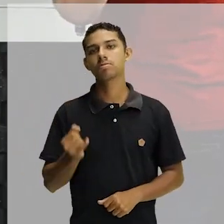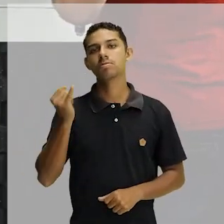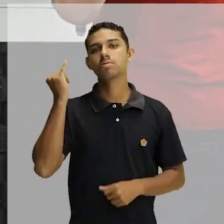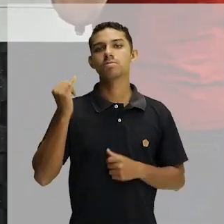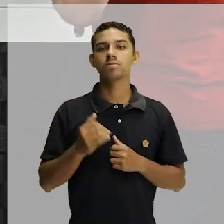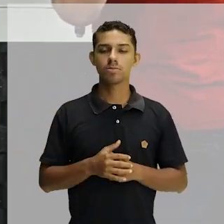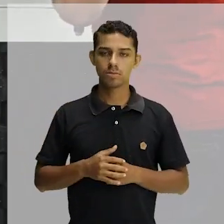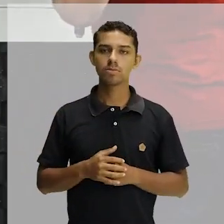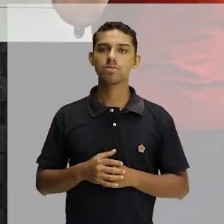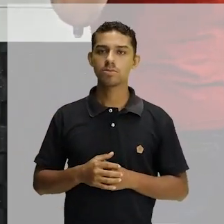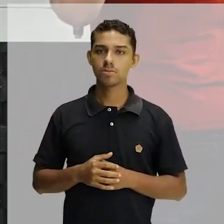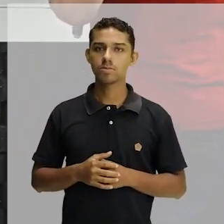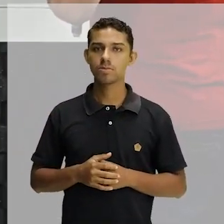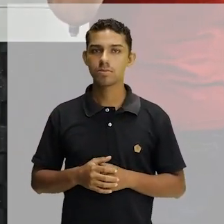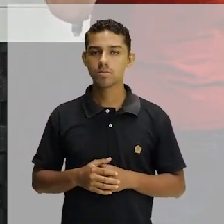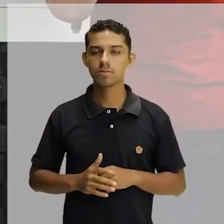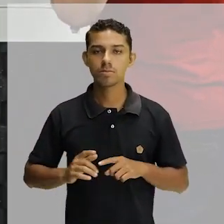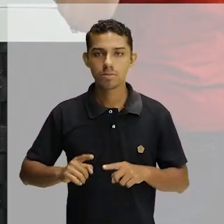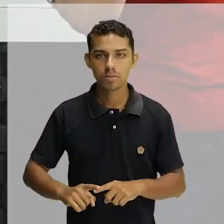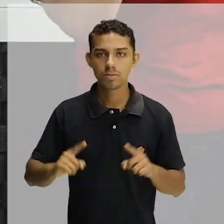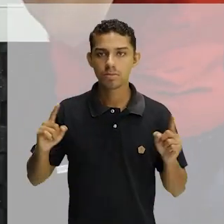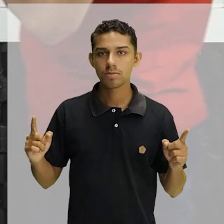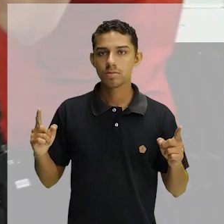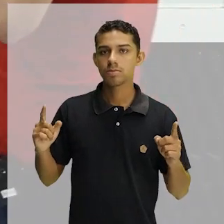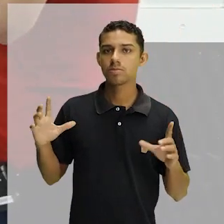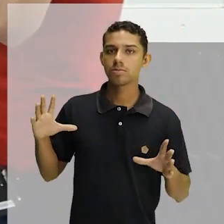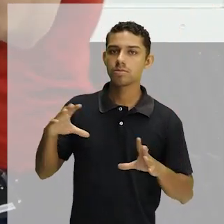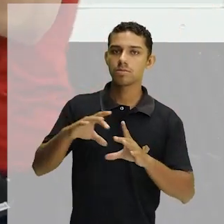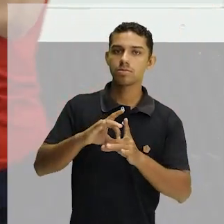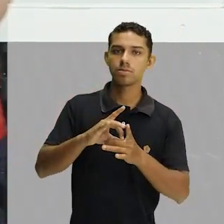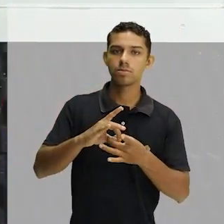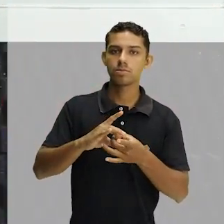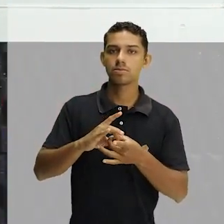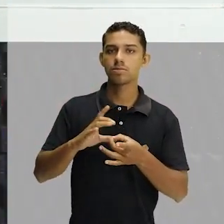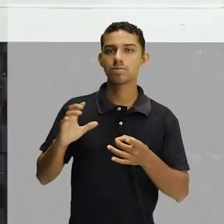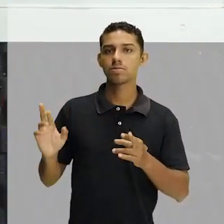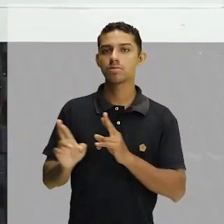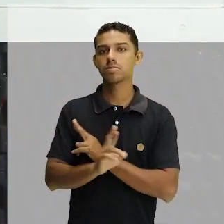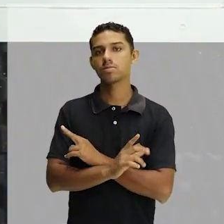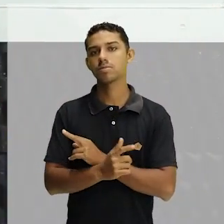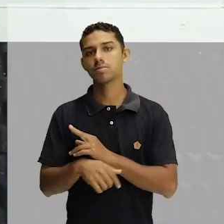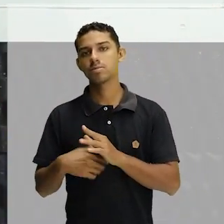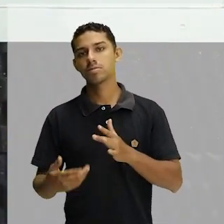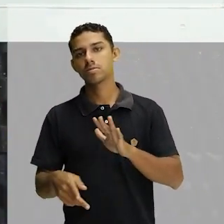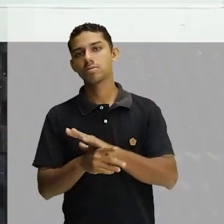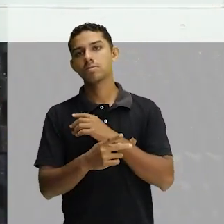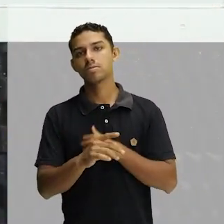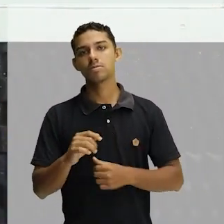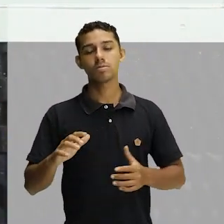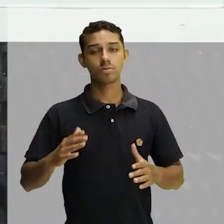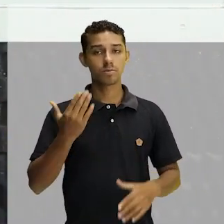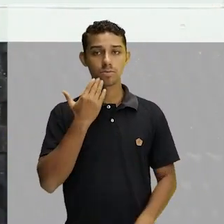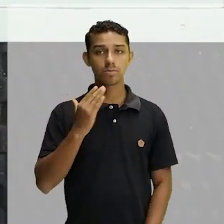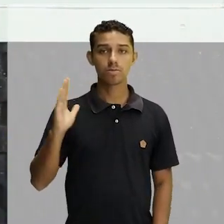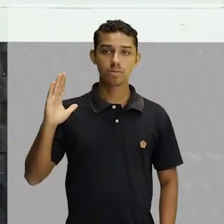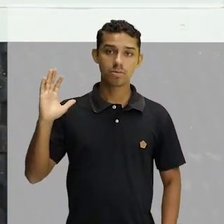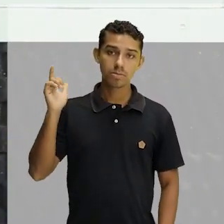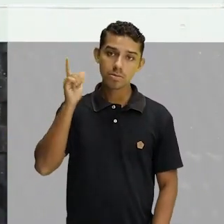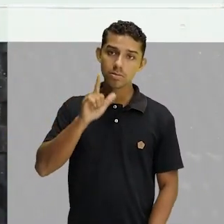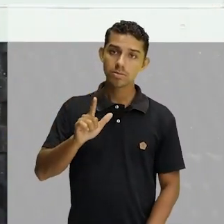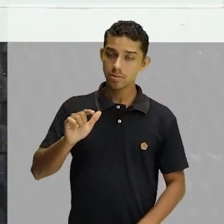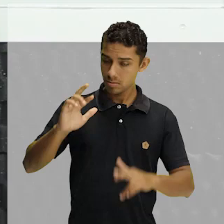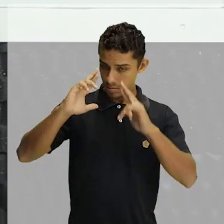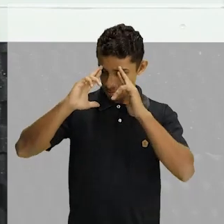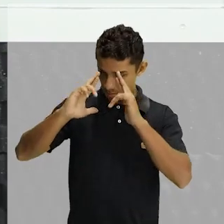importantes, mas um grande lance em relação a essas garantias é que essas garantias, elas precisam